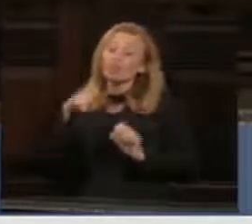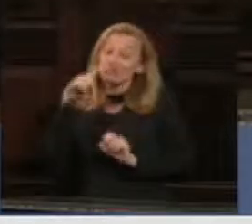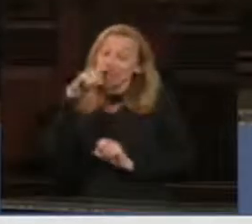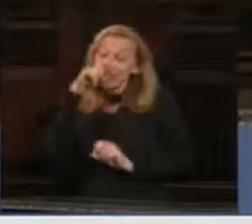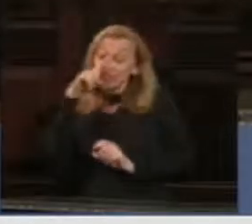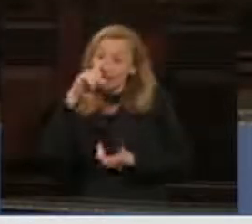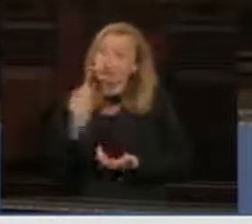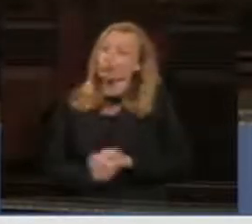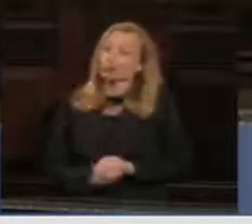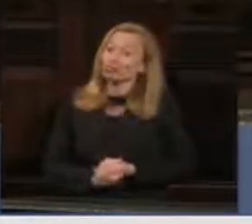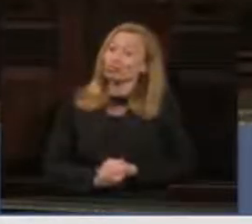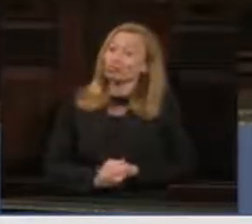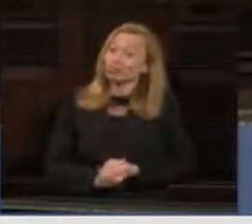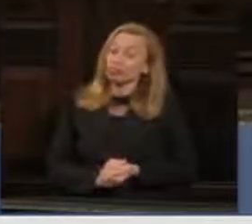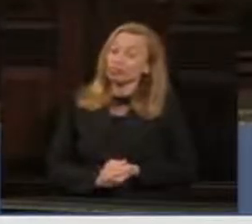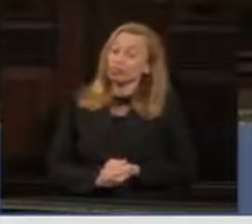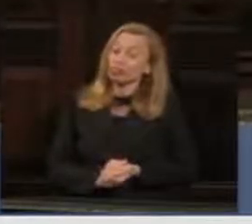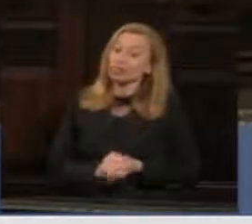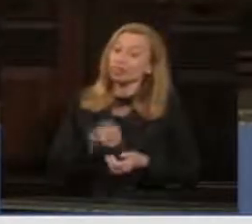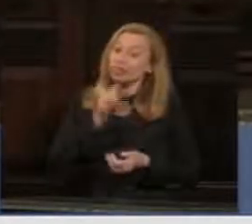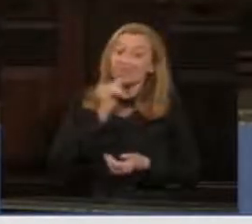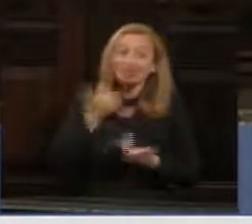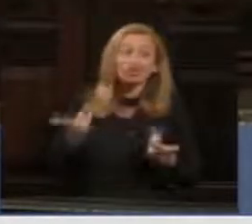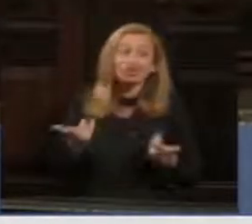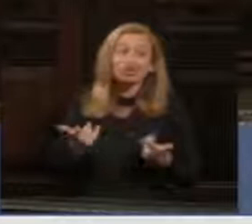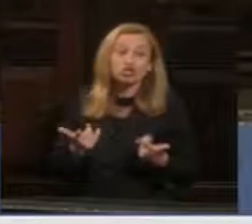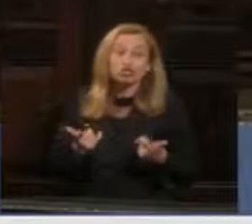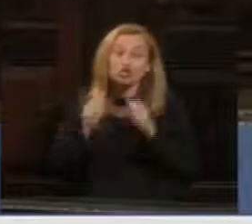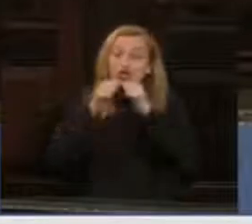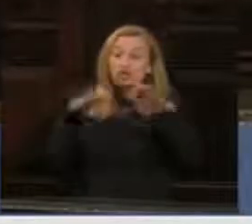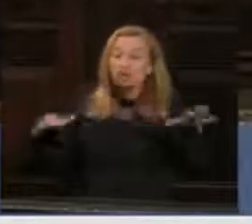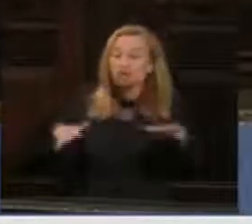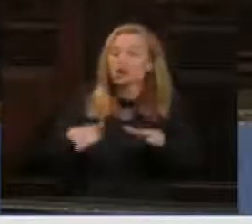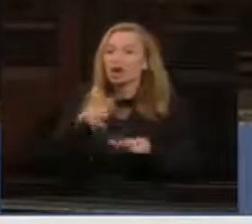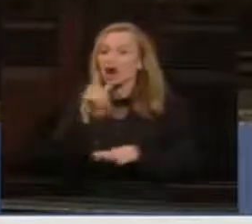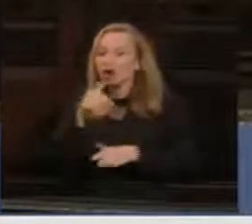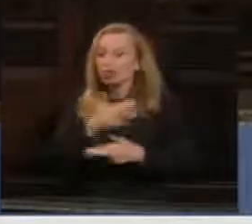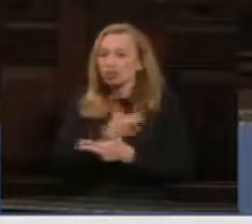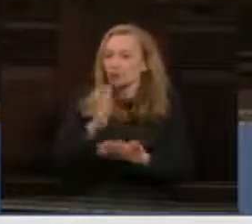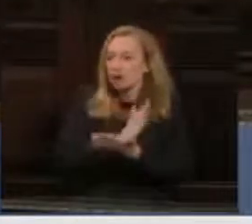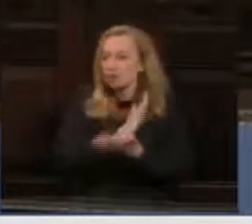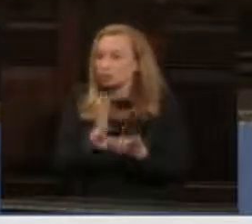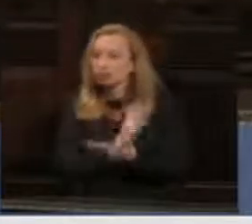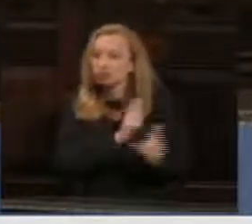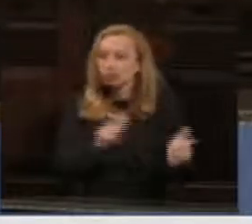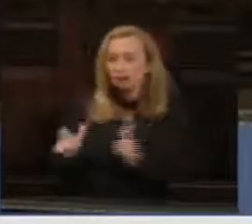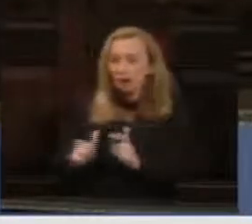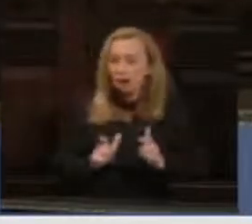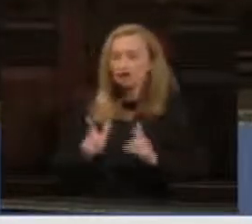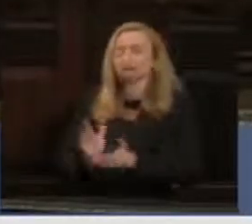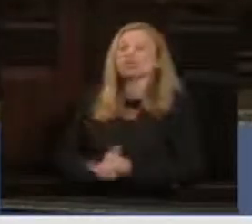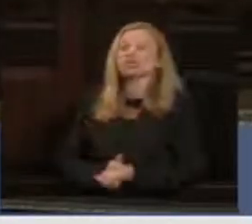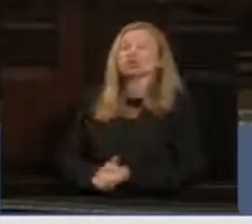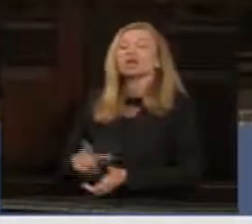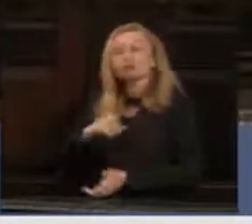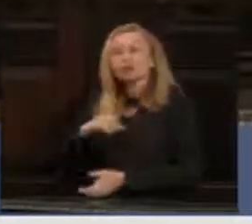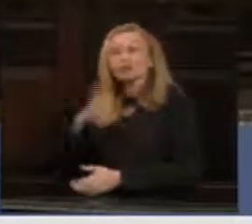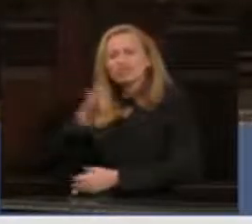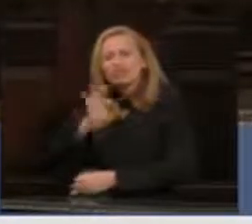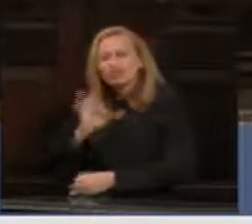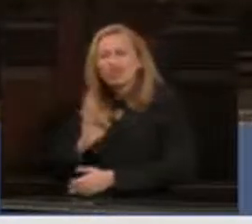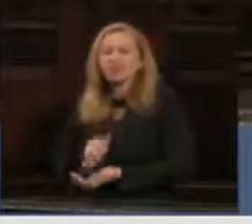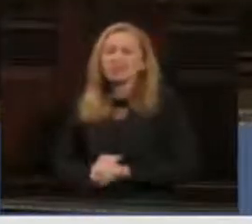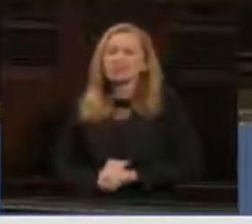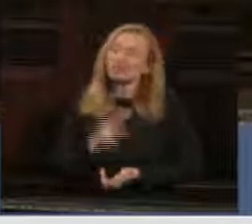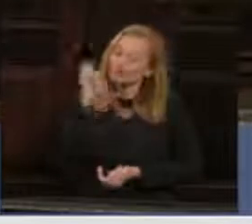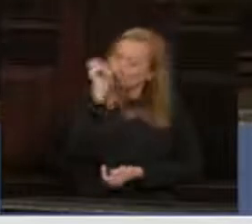E não tenho preocupações em falar essas palavras dessa tribuna, porque eu tenho certeza que será